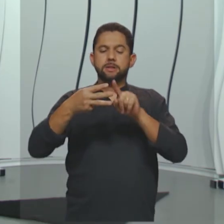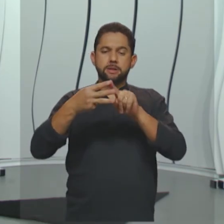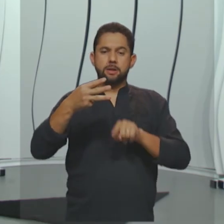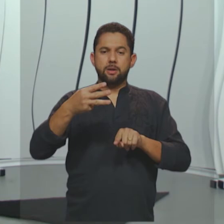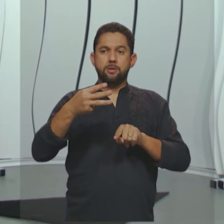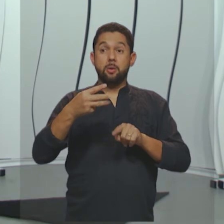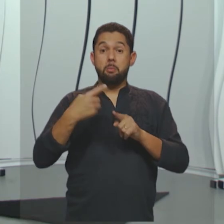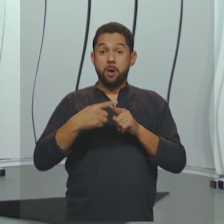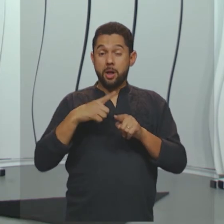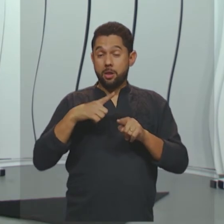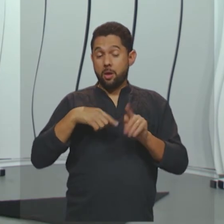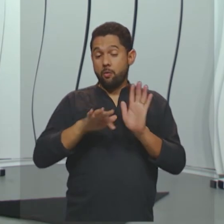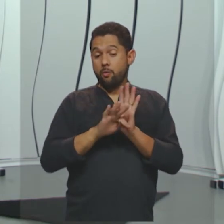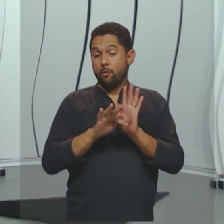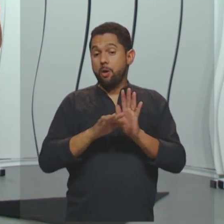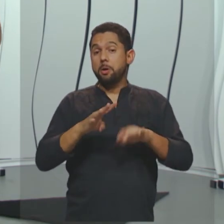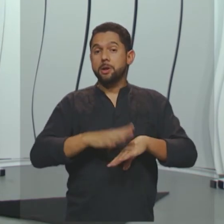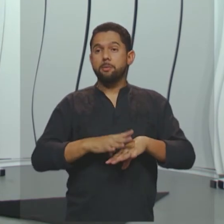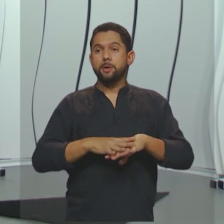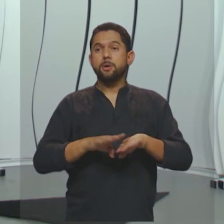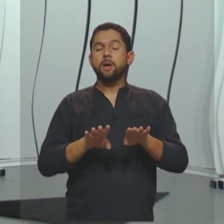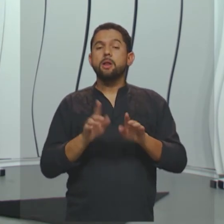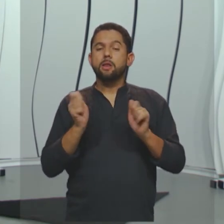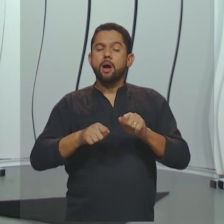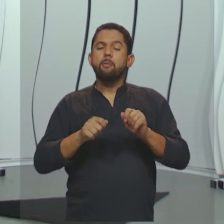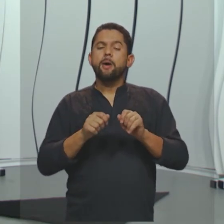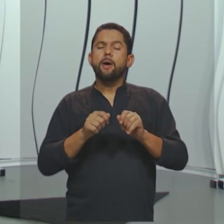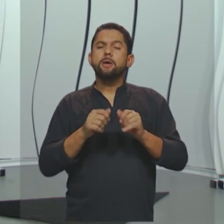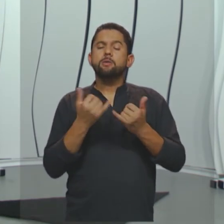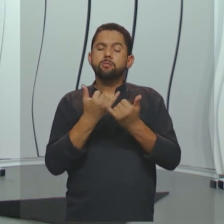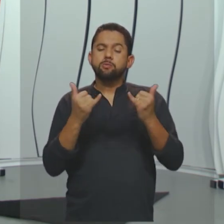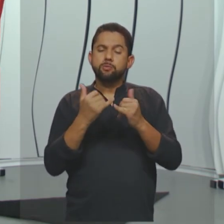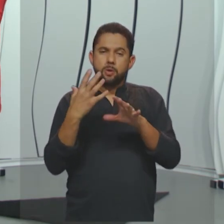expressões matemáticas que relacionam a potência e as grandezas do circuito.